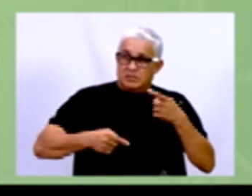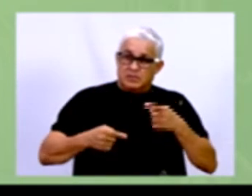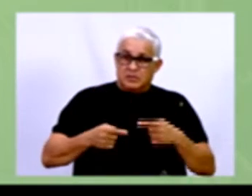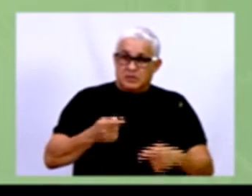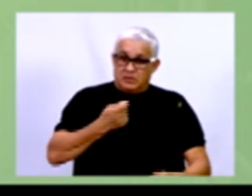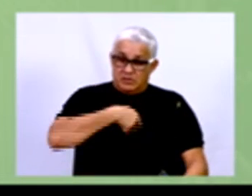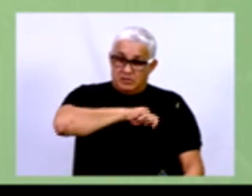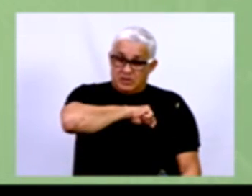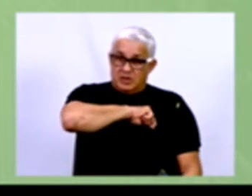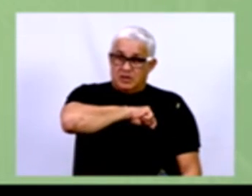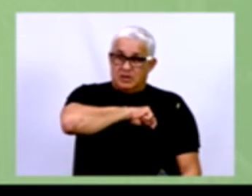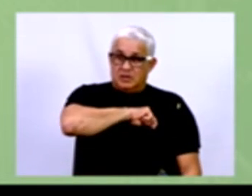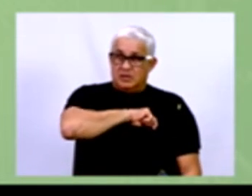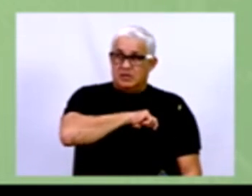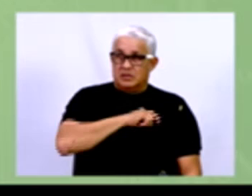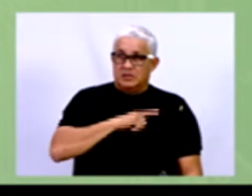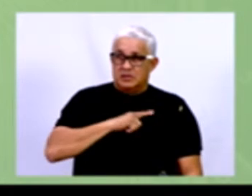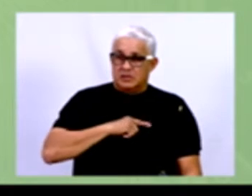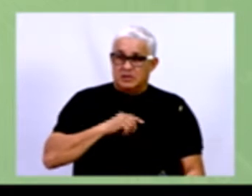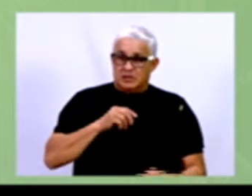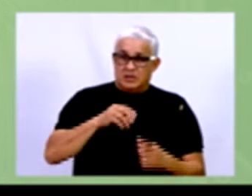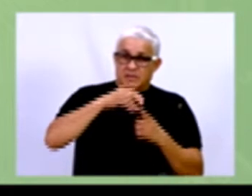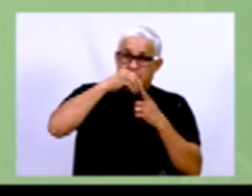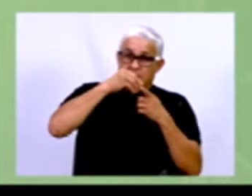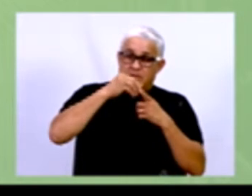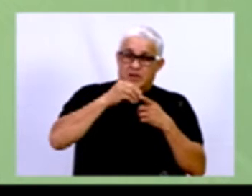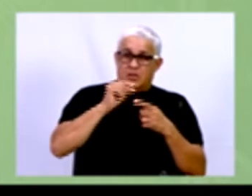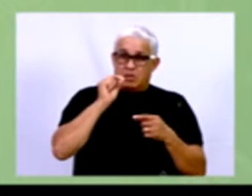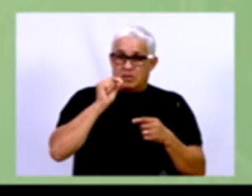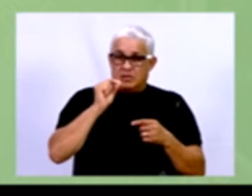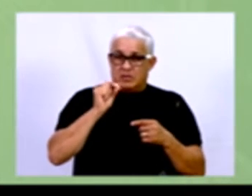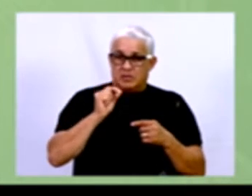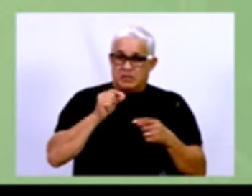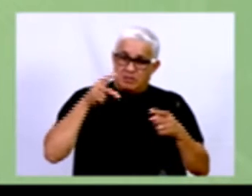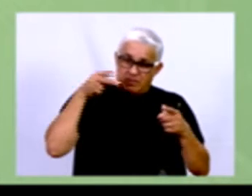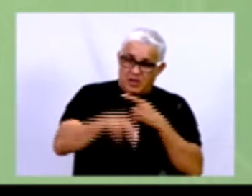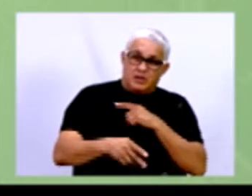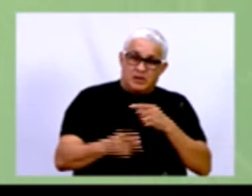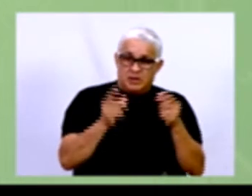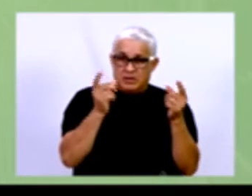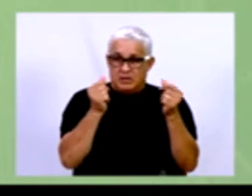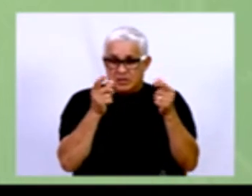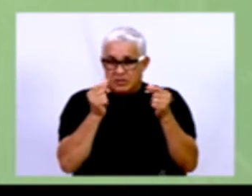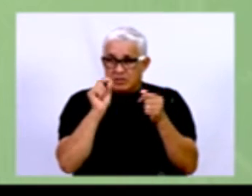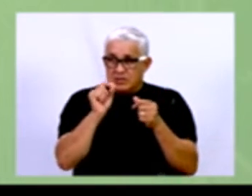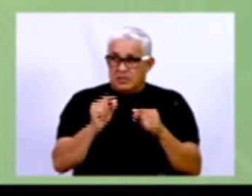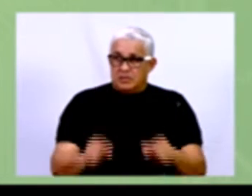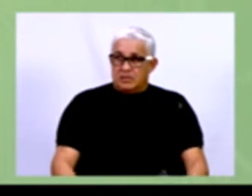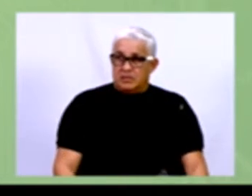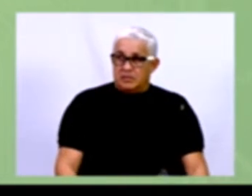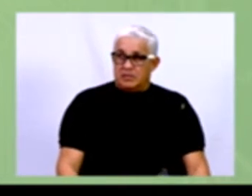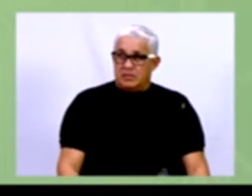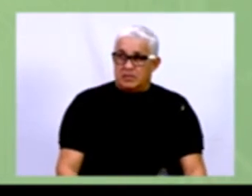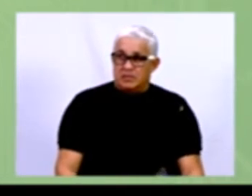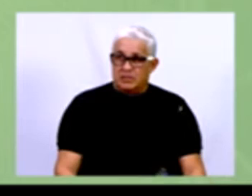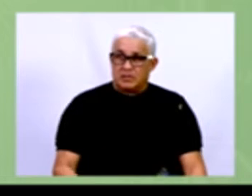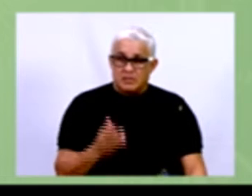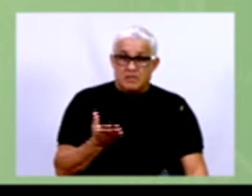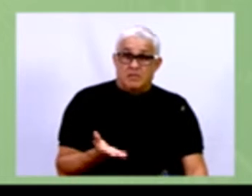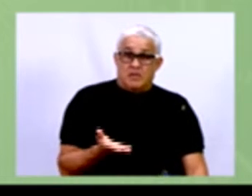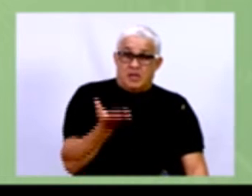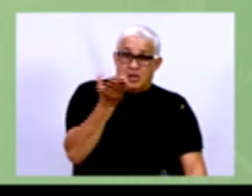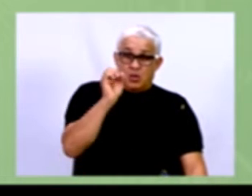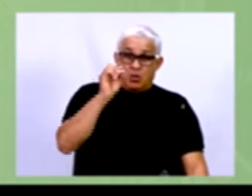política fiscal constitui-se um dos principais instrumentos de intervenção da economia, consistindo basicamente em aumentar